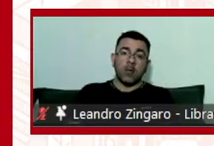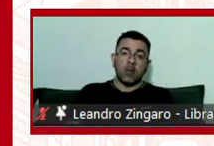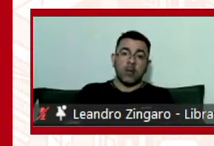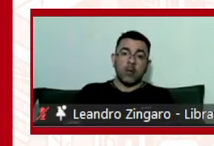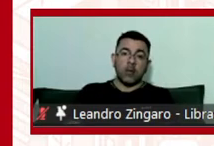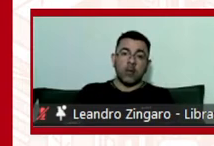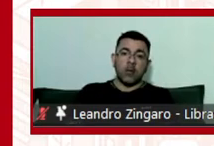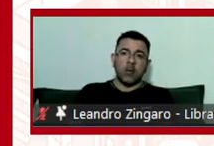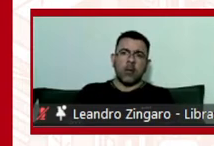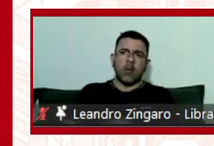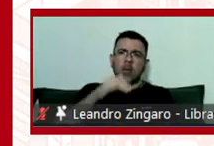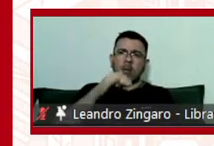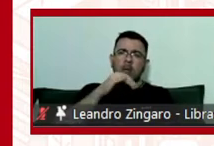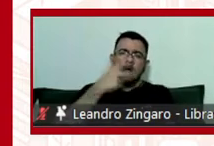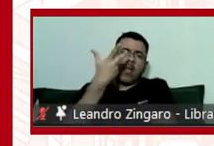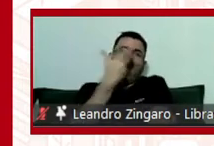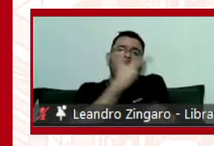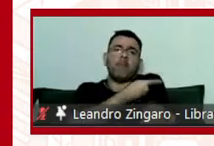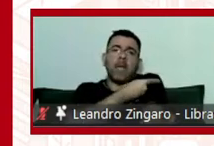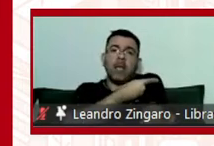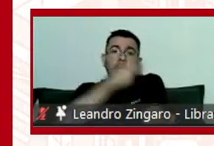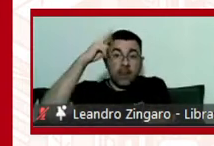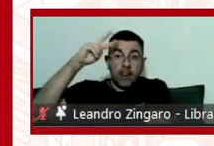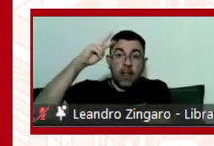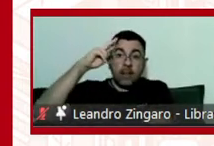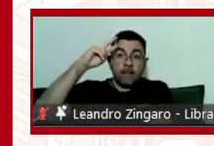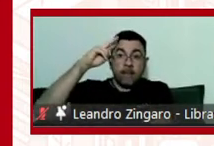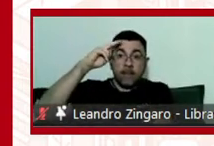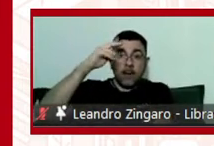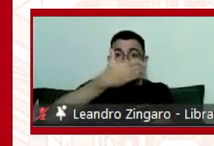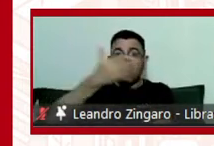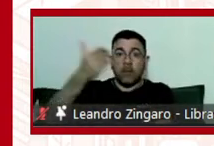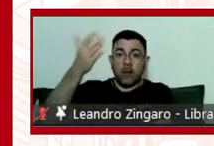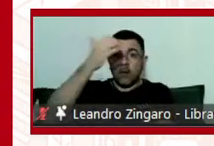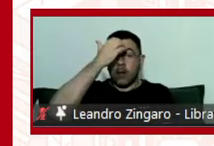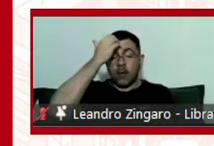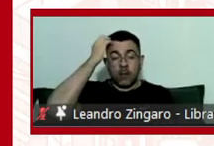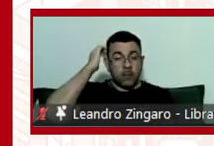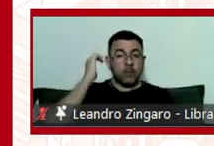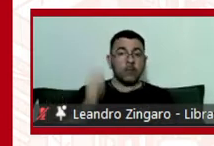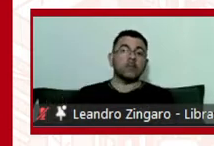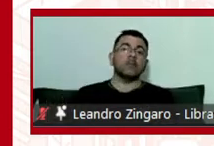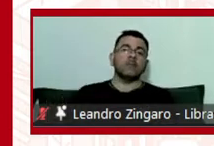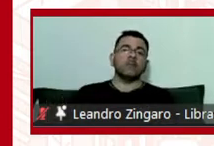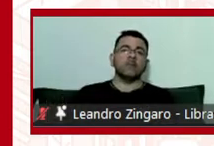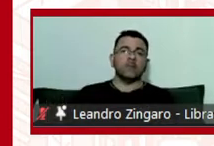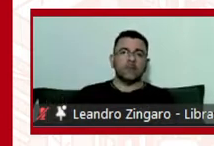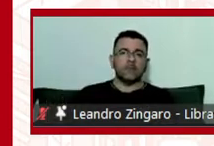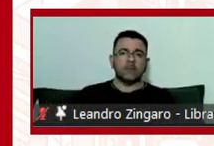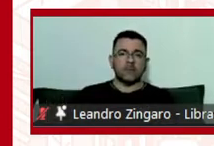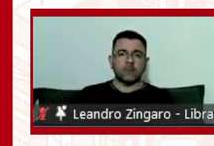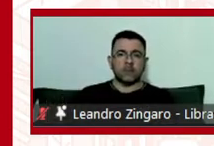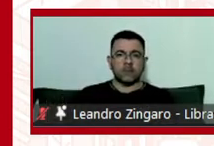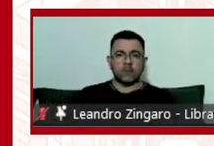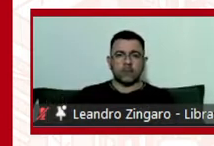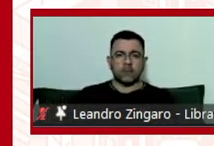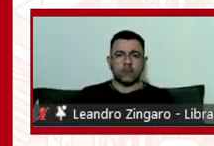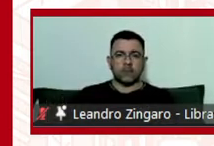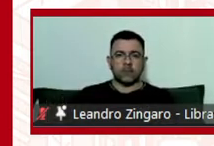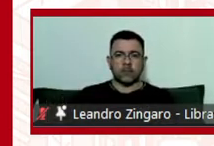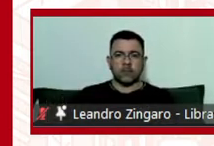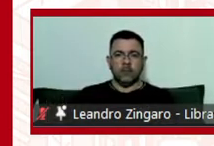da vacina se a pessoa não tomou a vacina a gente relembra ela que que ela deve tomar vacina e os riscos dela não tomar vacina tudo no WhatsApp